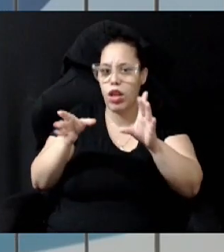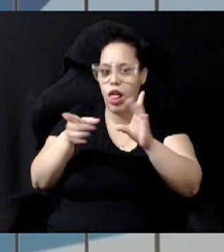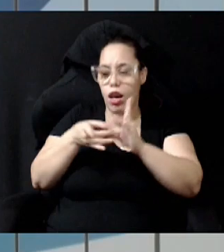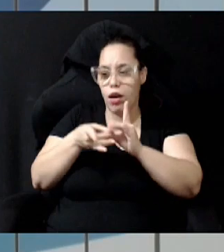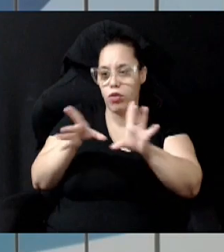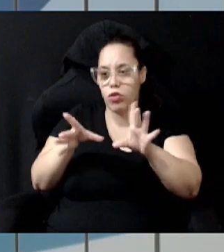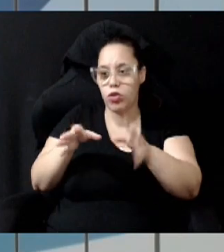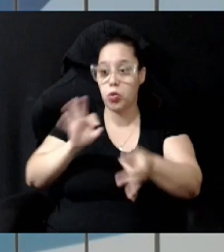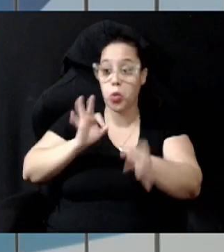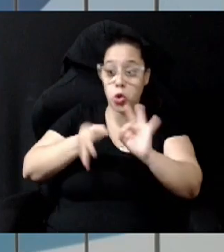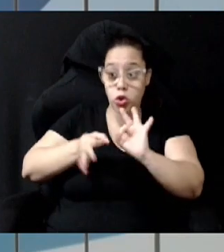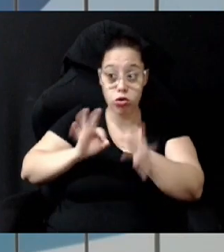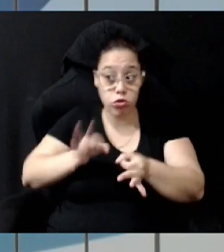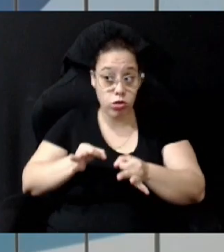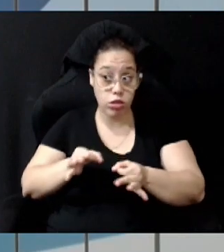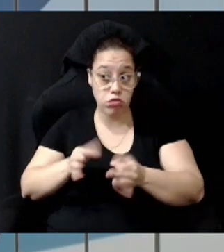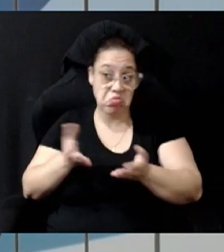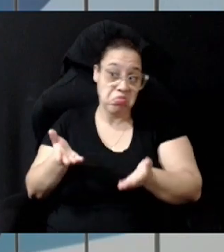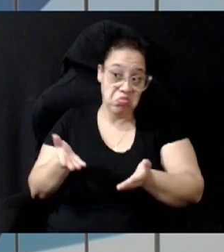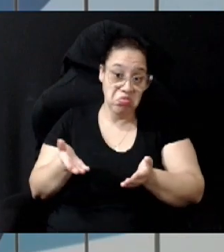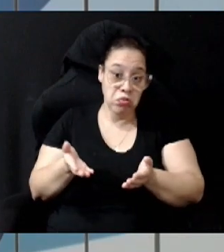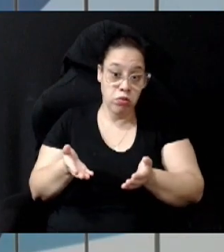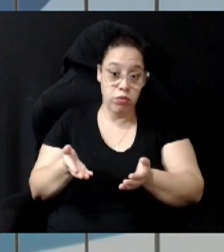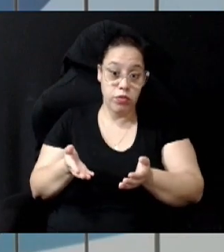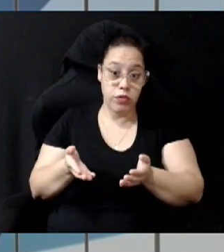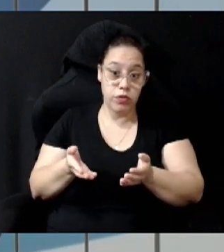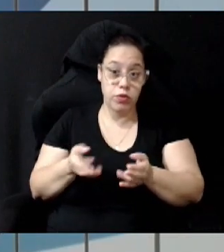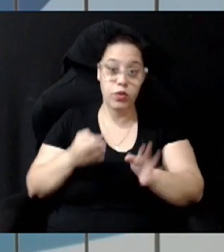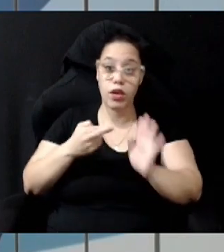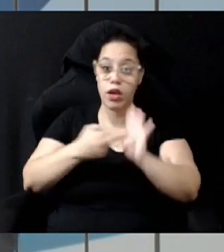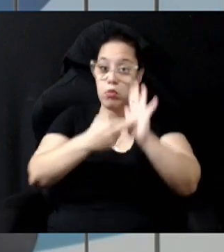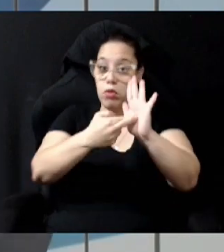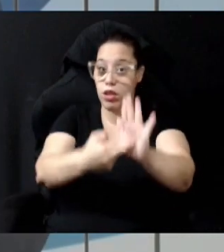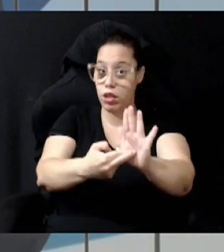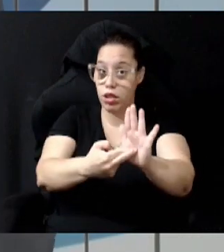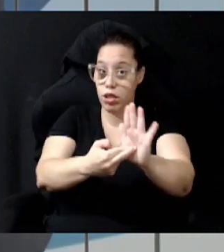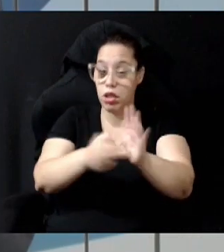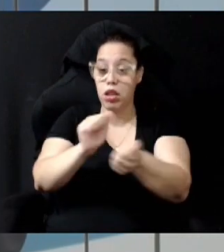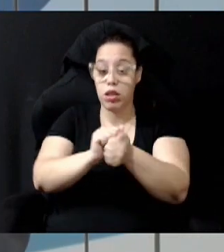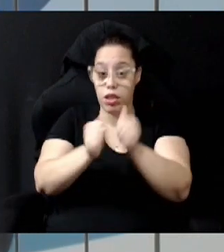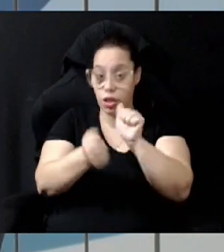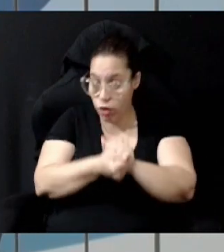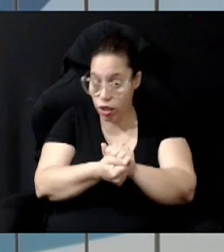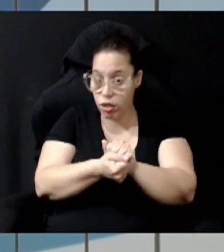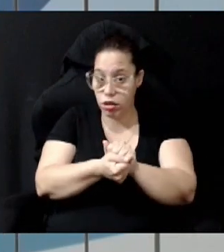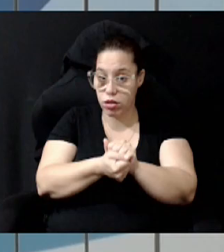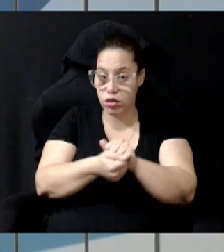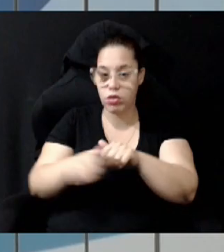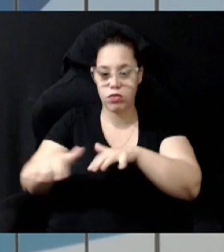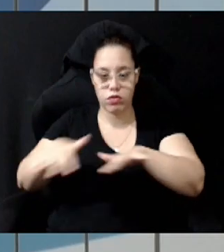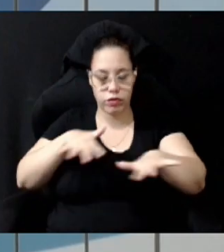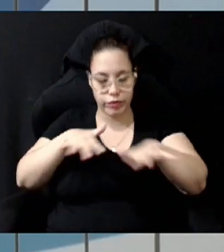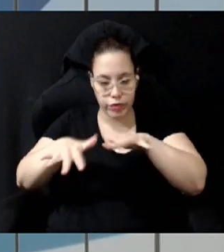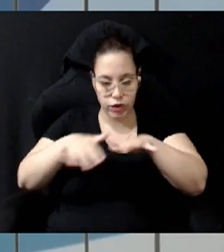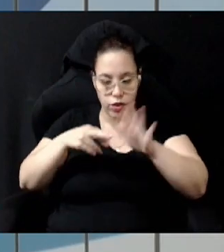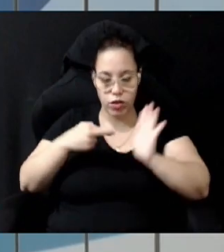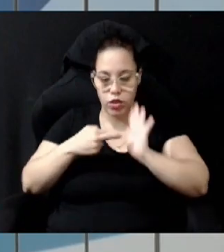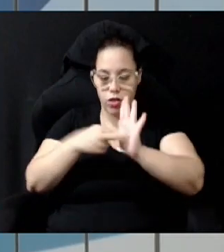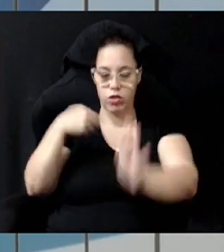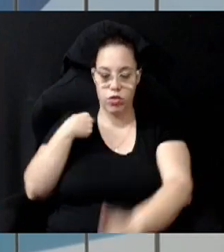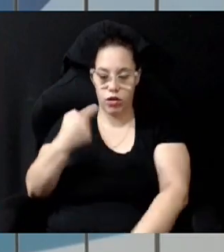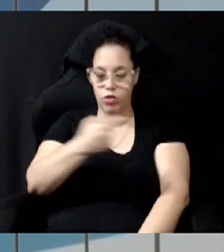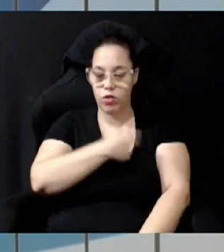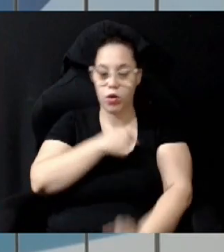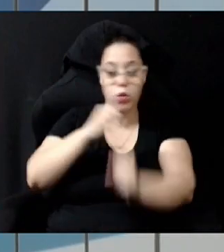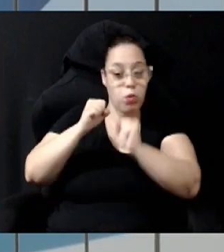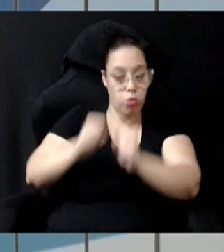justa, se a representatividade está adequada, os movimentos dos nossos representantes podem levar